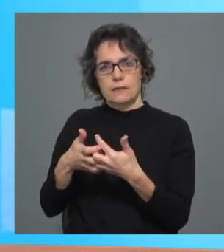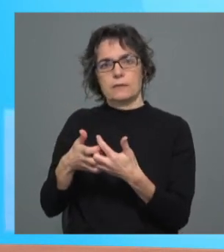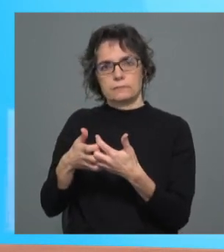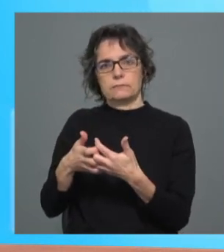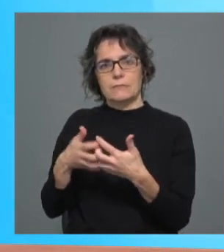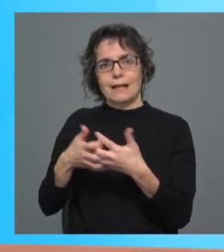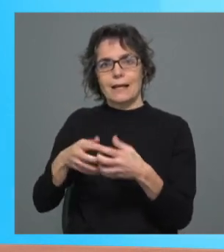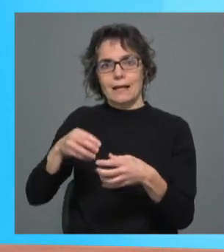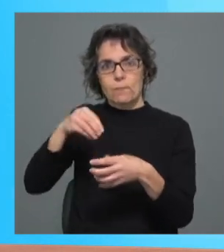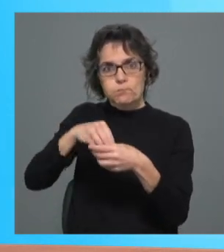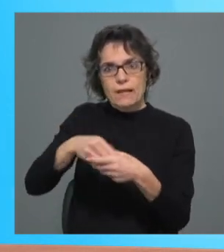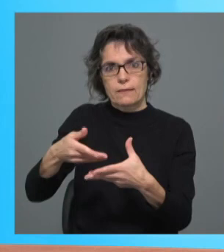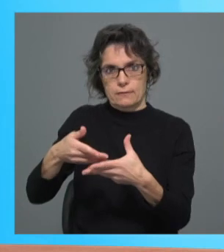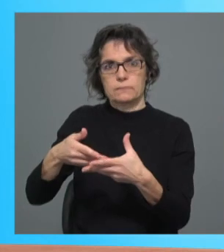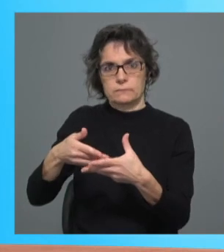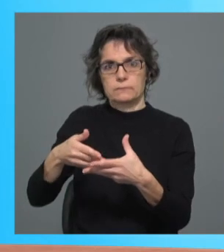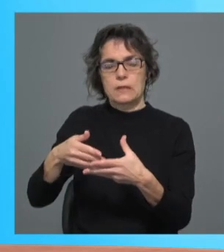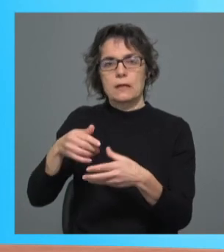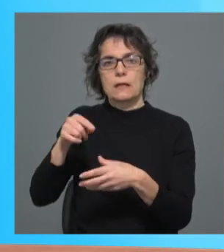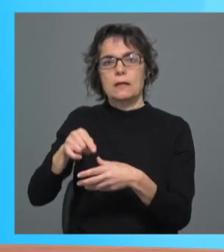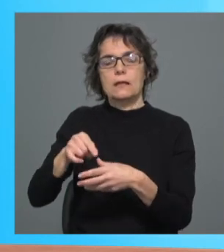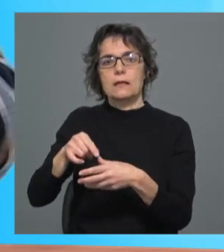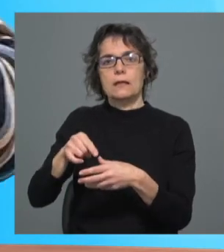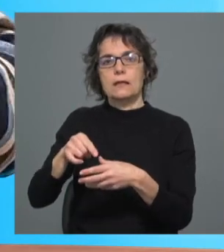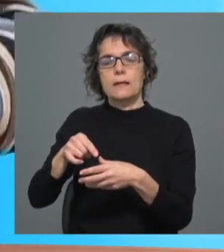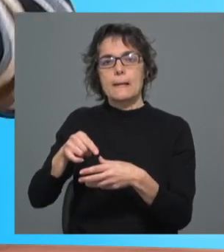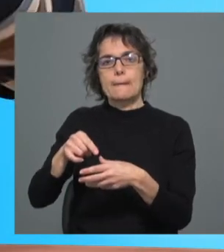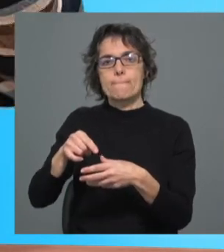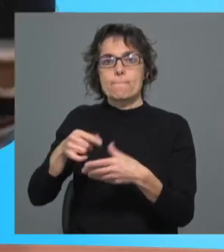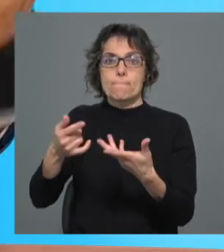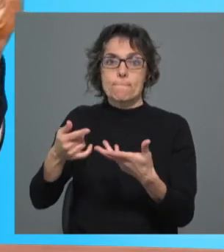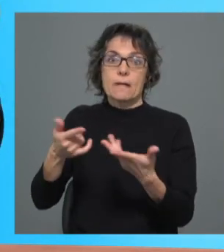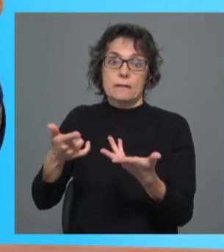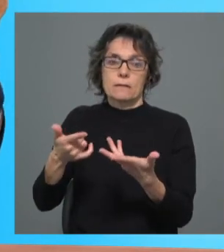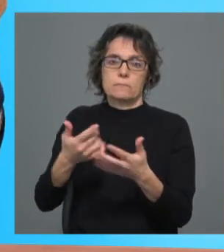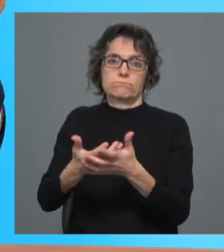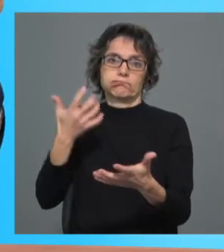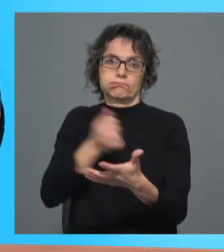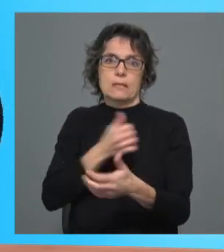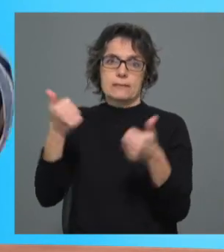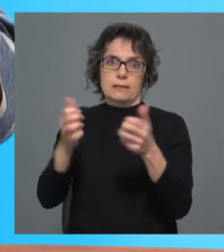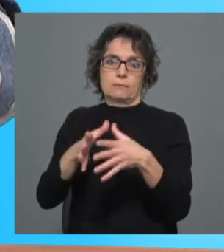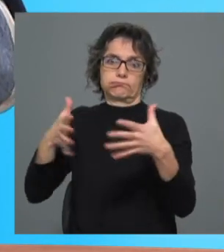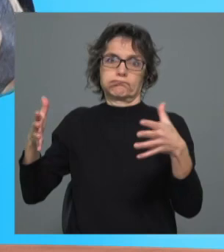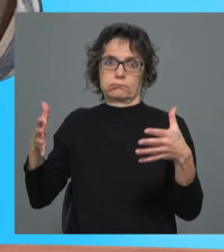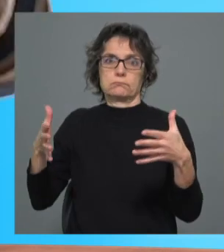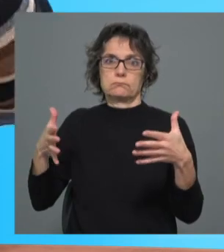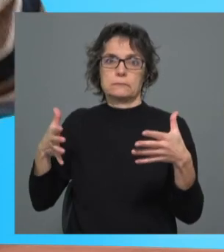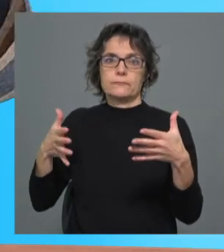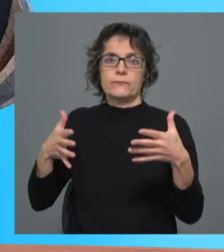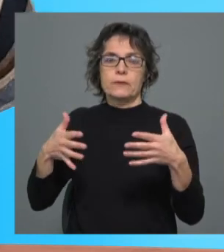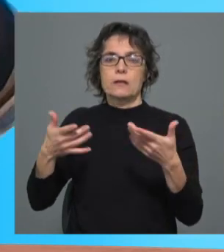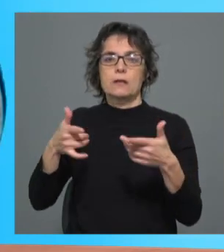guerra civil. E então Juba cresceu exponencialmente. Havia